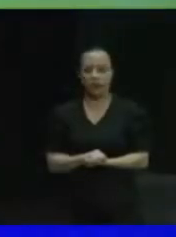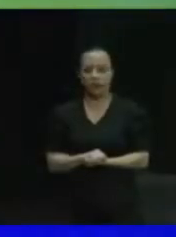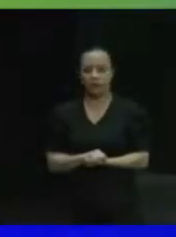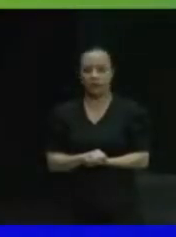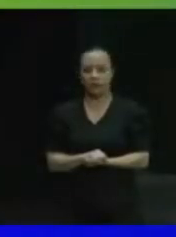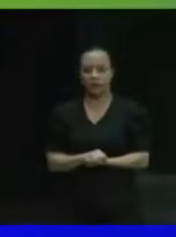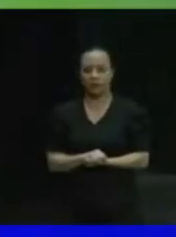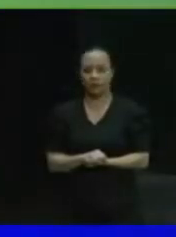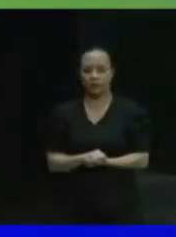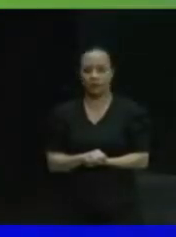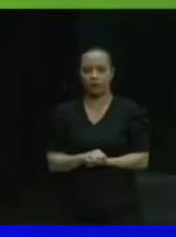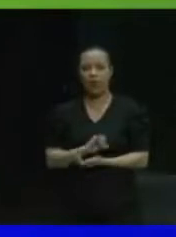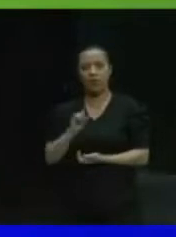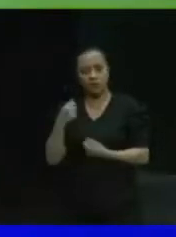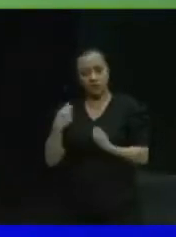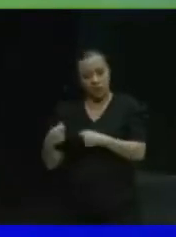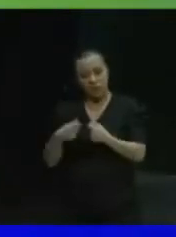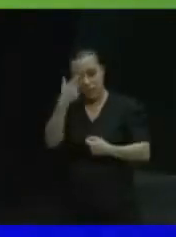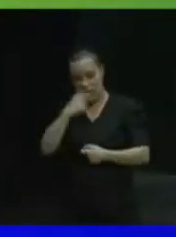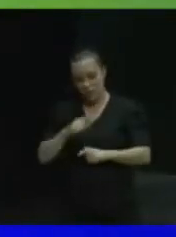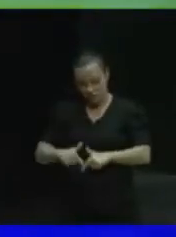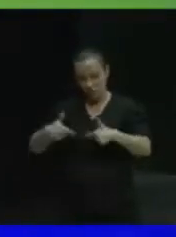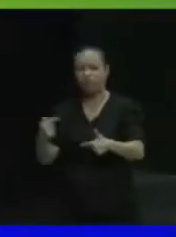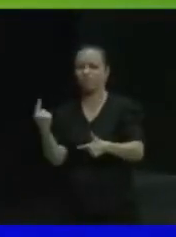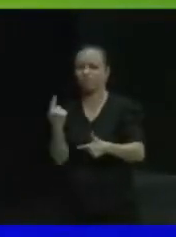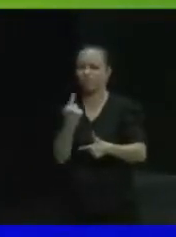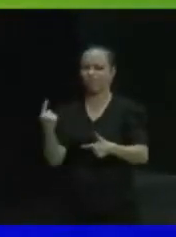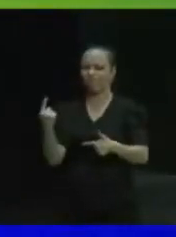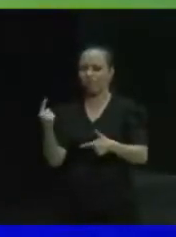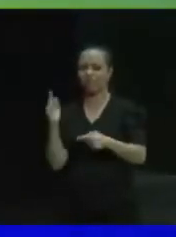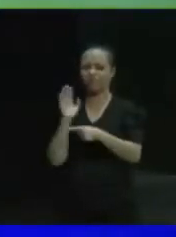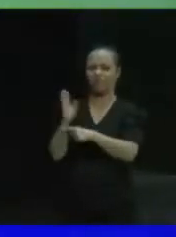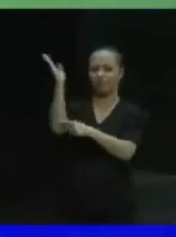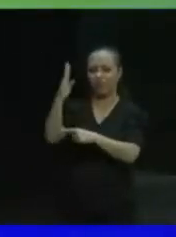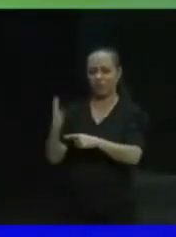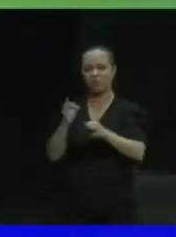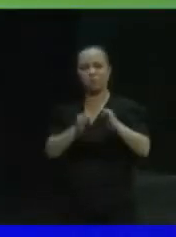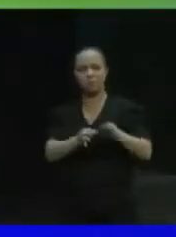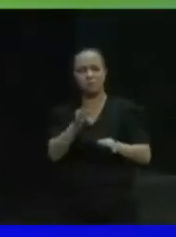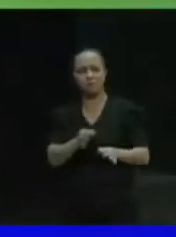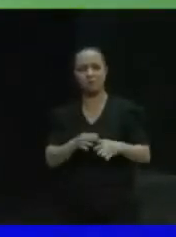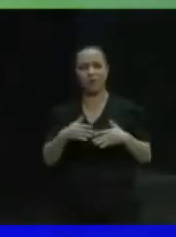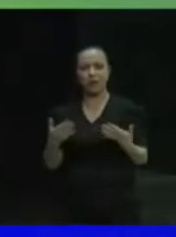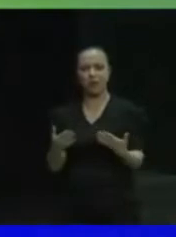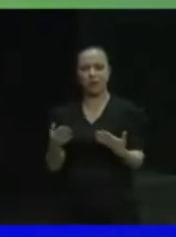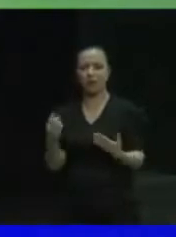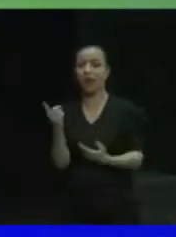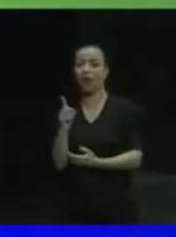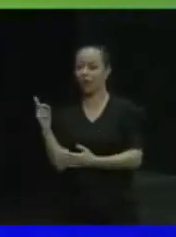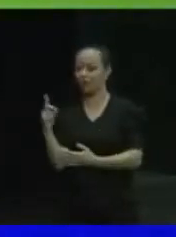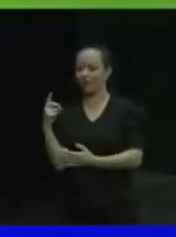Se necessário, eu lutaria sozinho pelo Brasil e pela justiça. Seria Davi contra